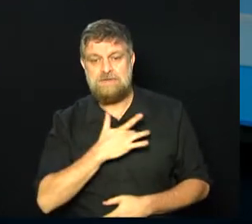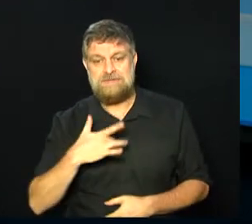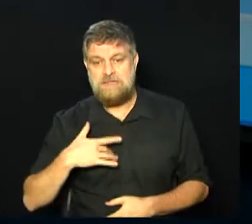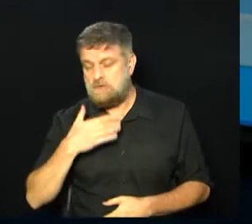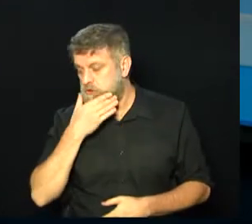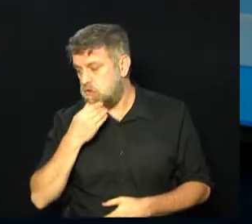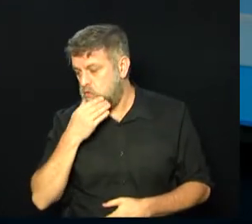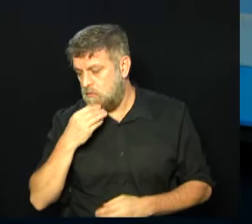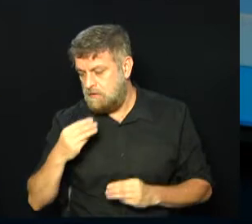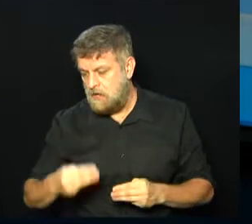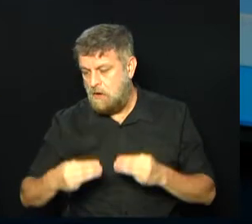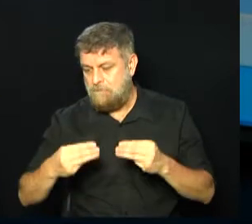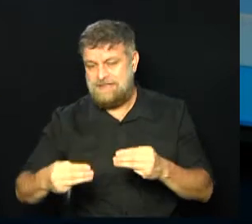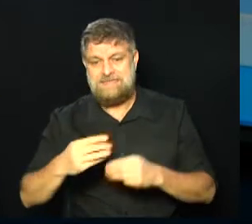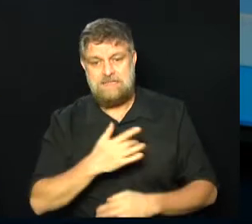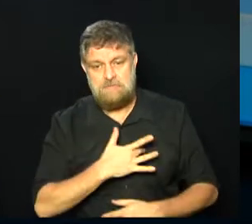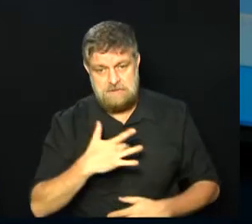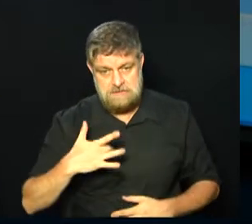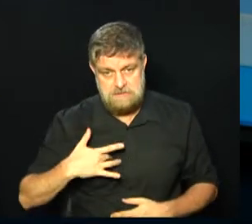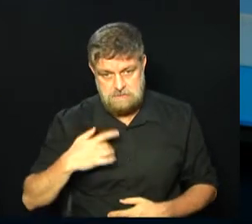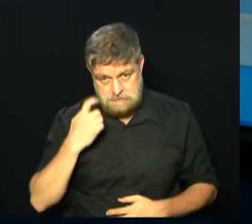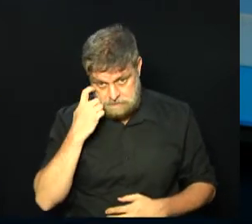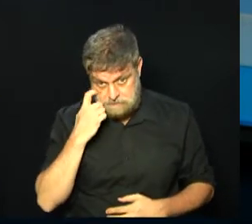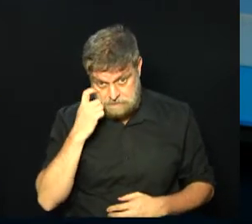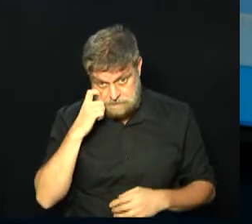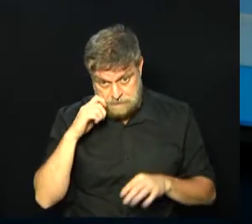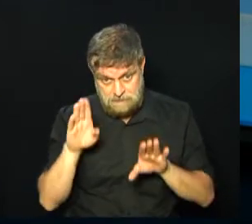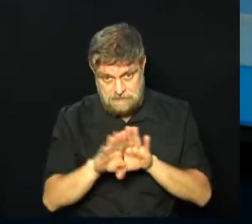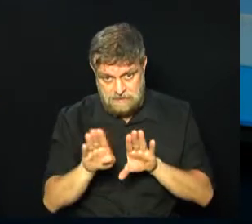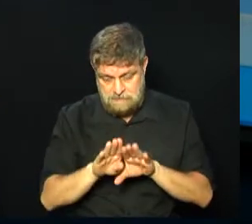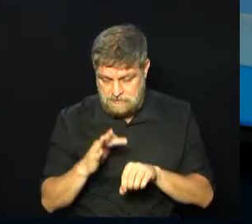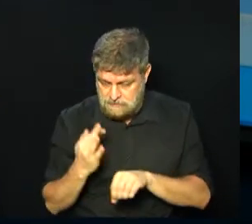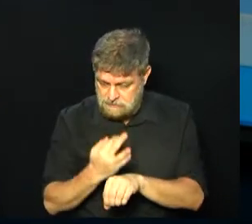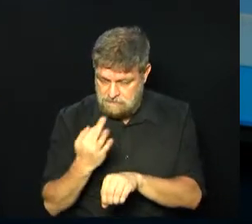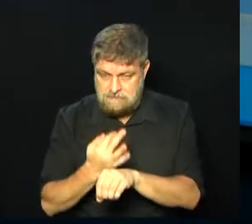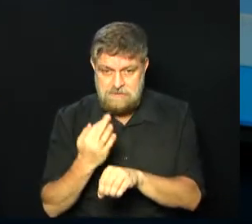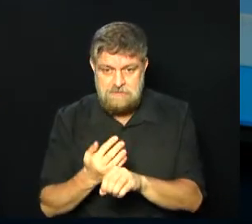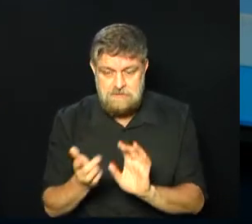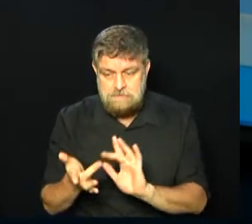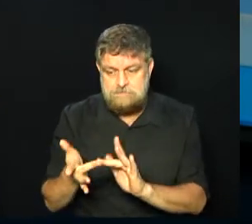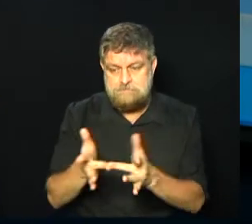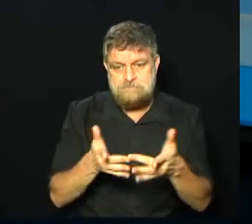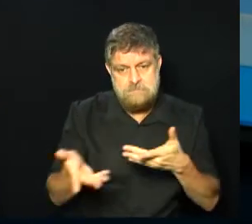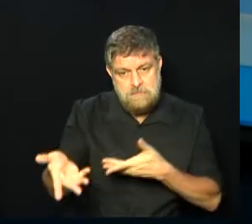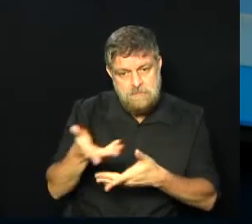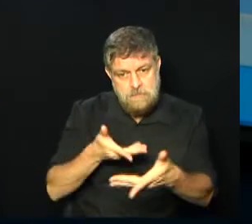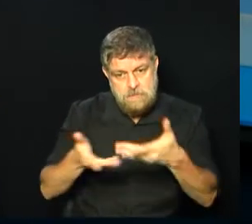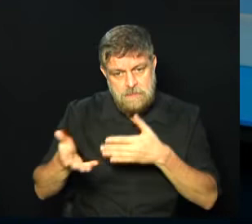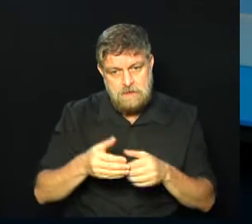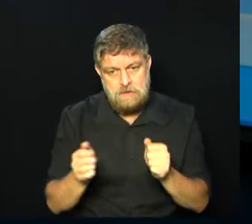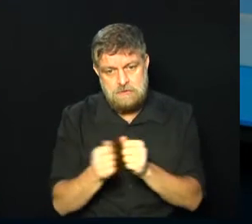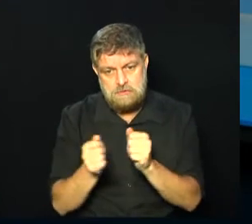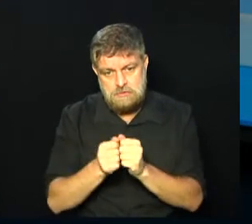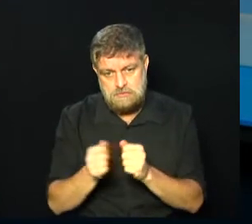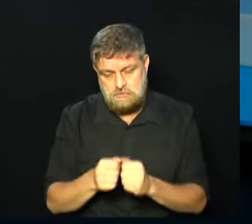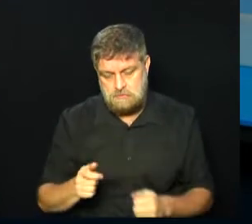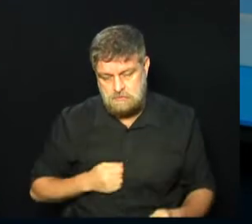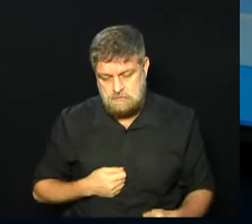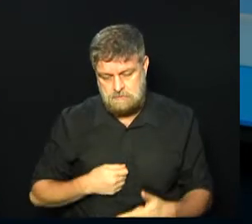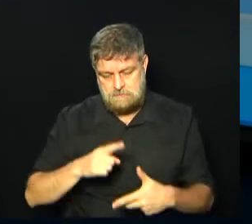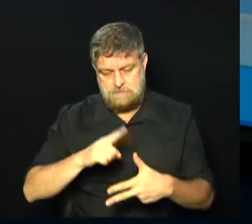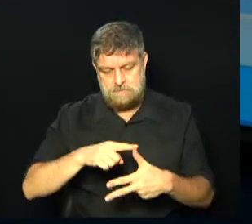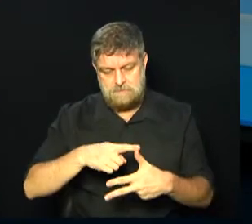no Ministério da Saúde. E temos buscado interlocução no Executivo, Legislativo,